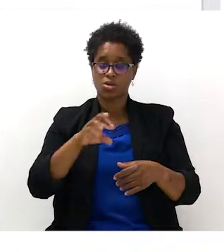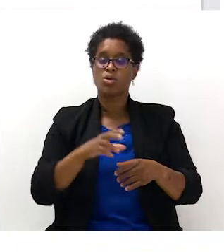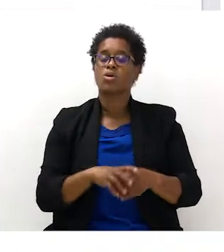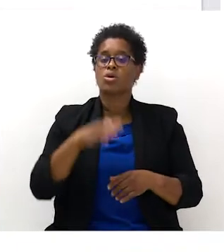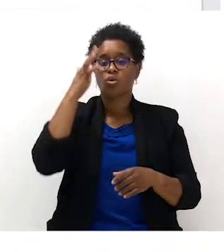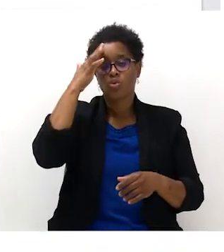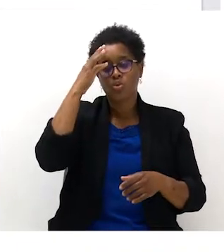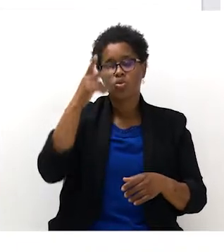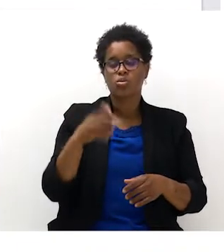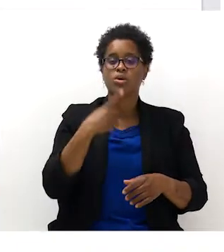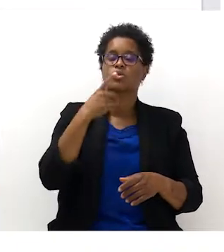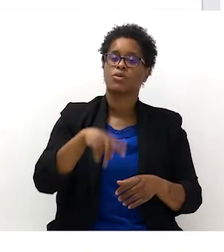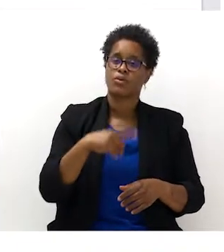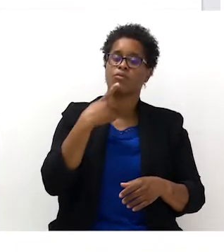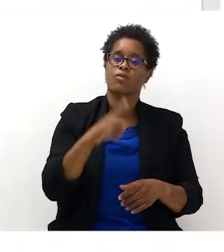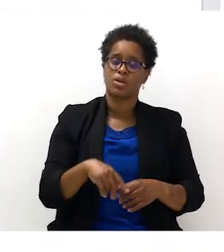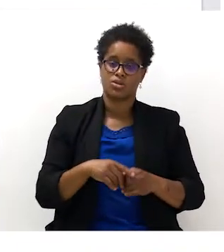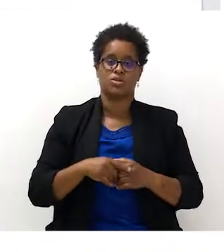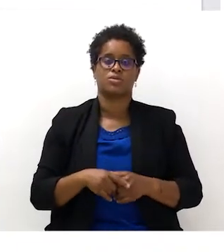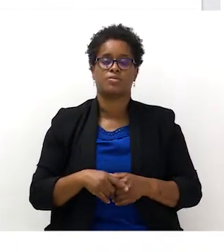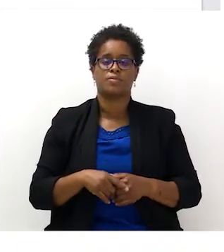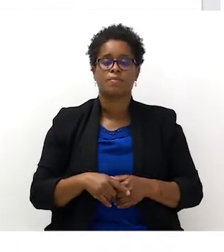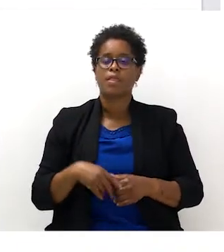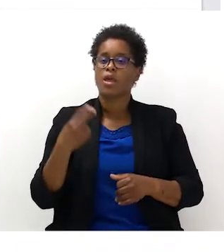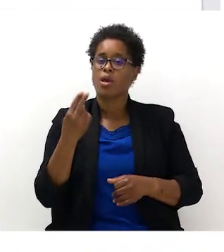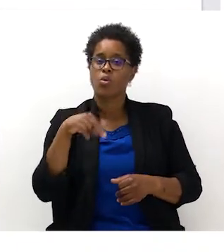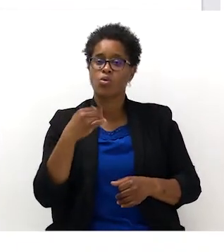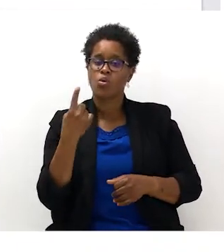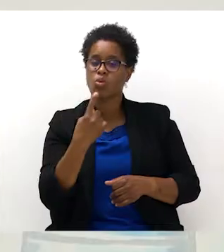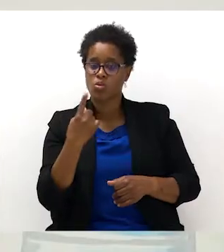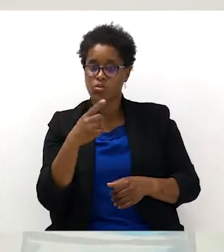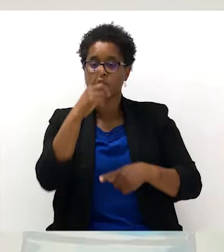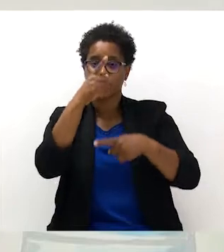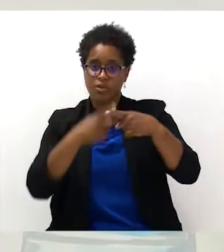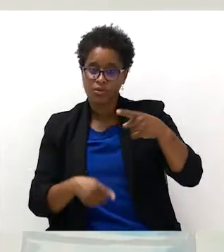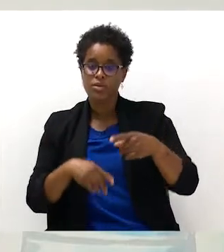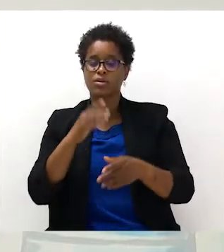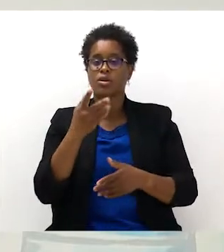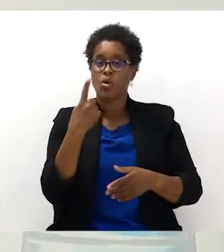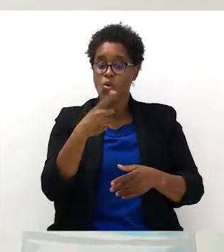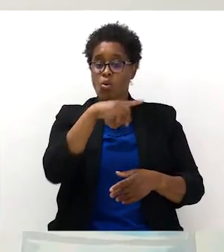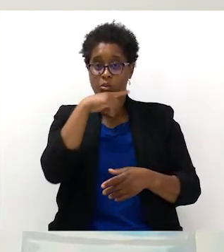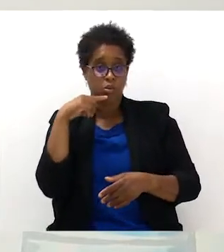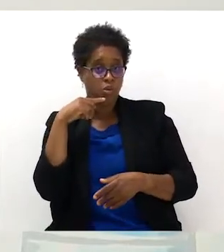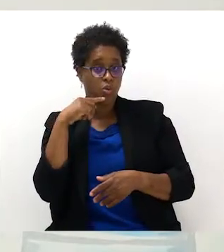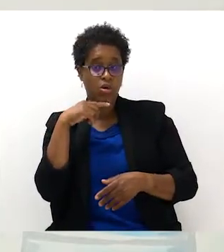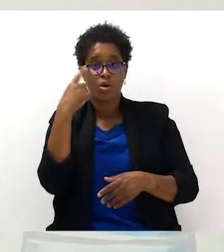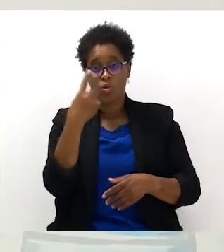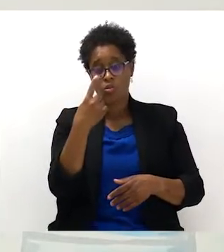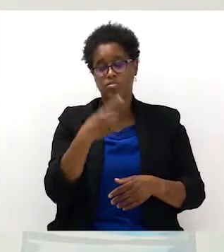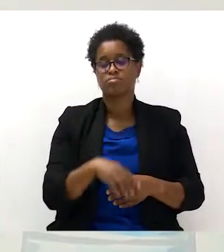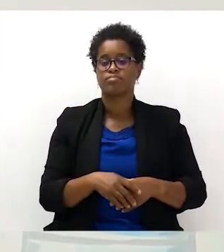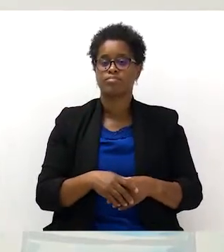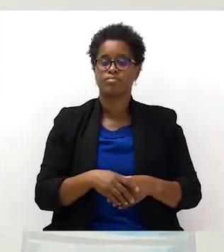o número de vezes que a unidade foi dividida. Um bolo significa uma